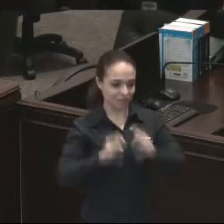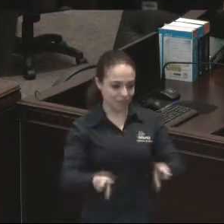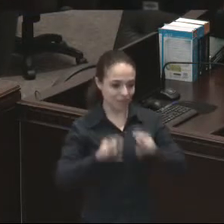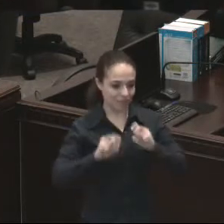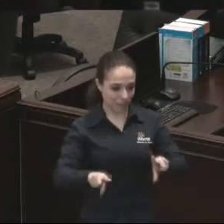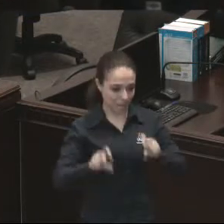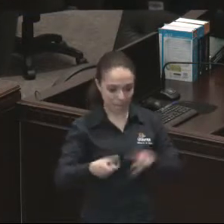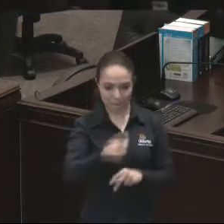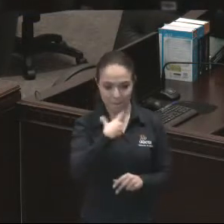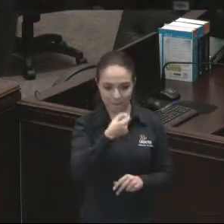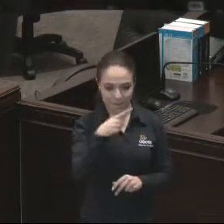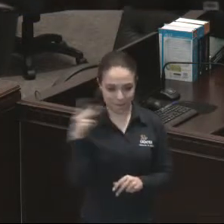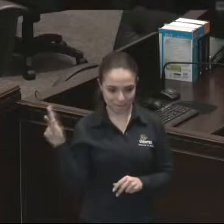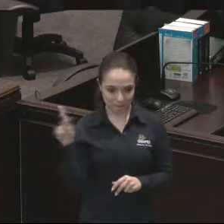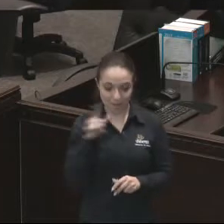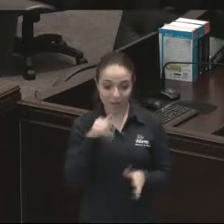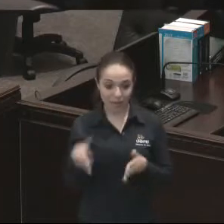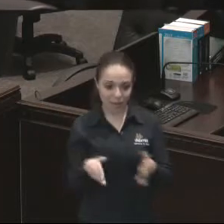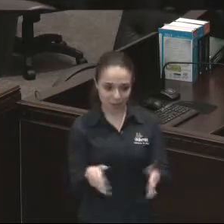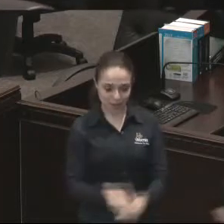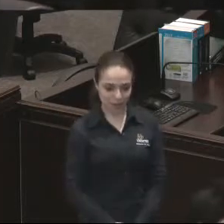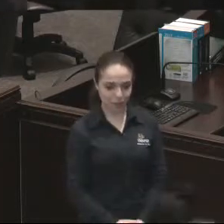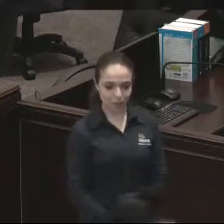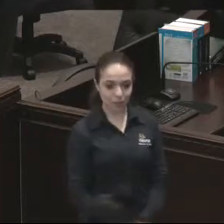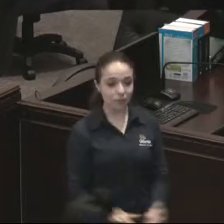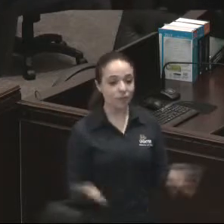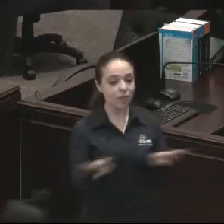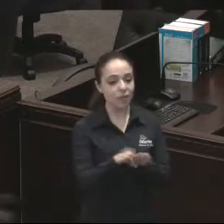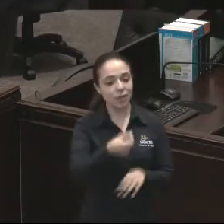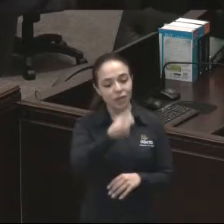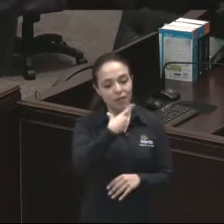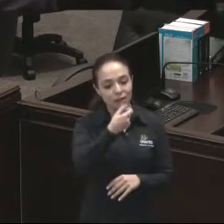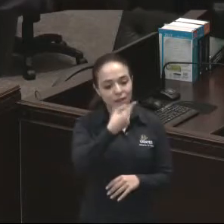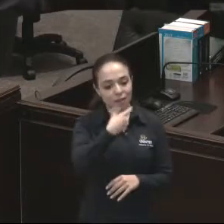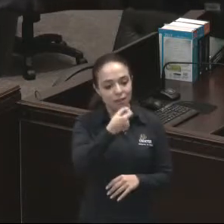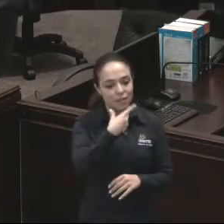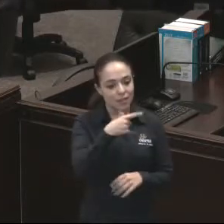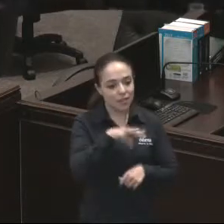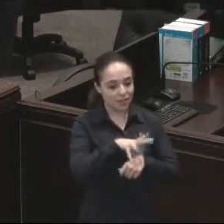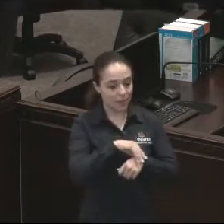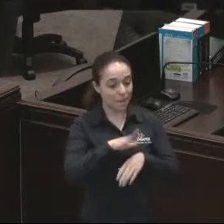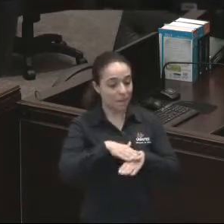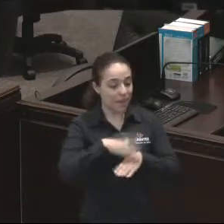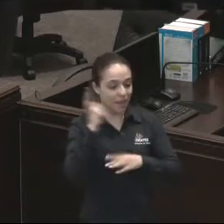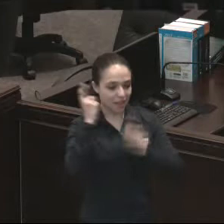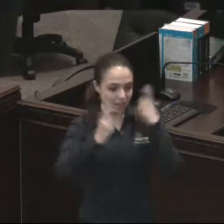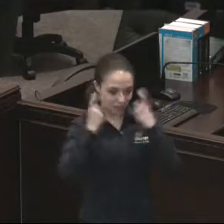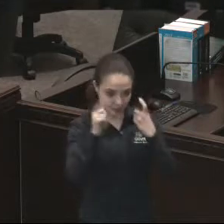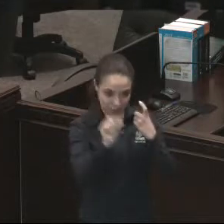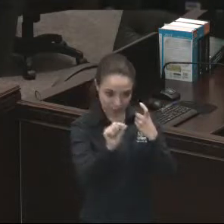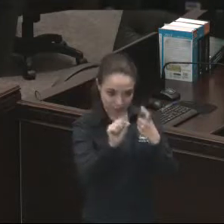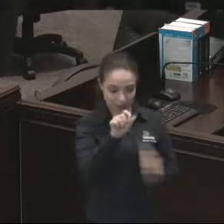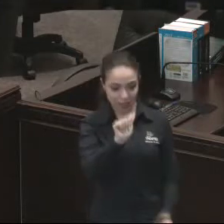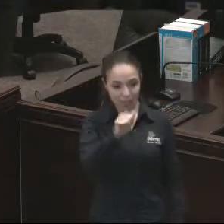estão presentes nos rios. Os antibióticos têm uma particularidade, a maior preocupação, os antibióticos